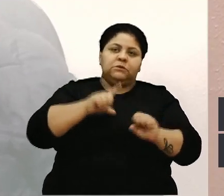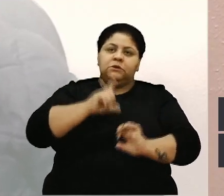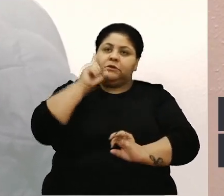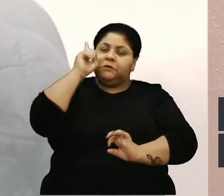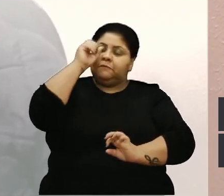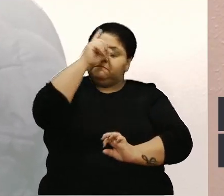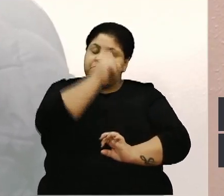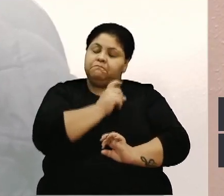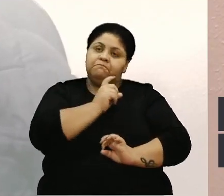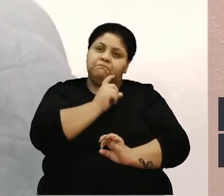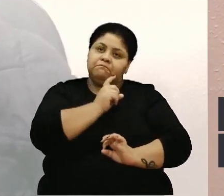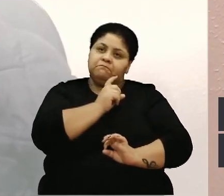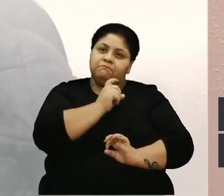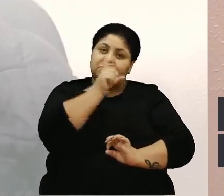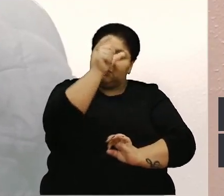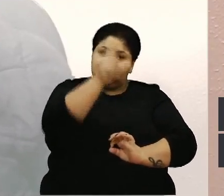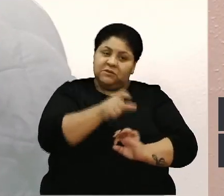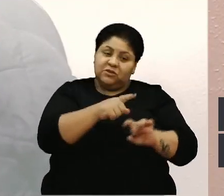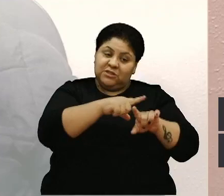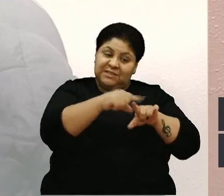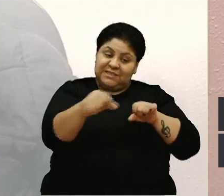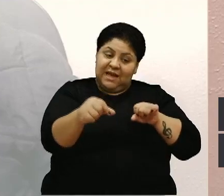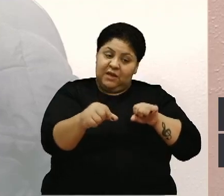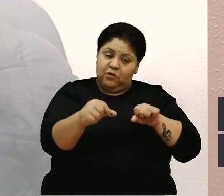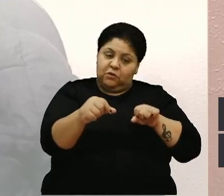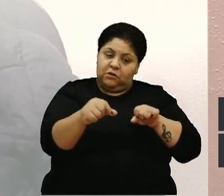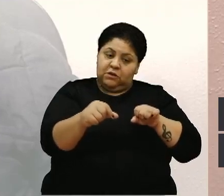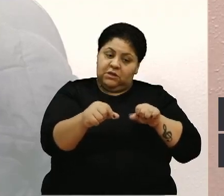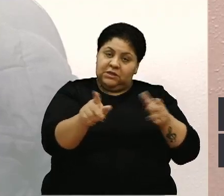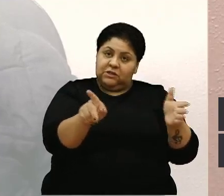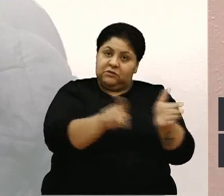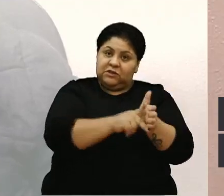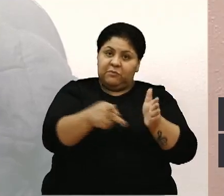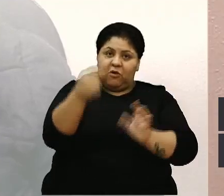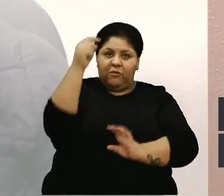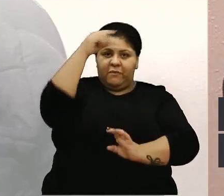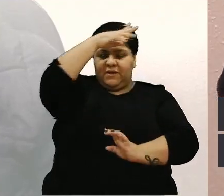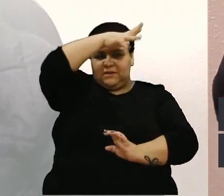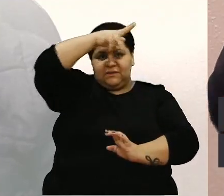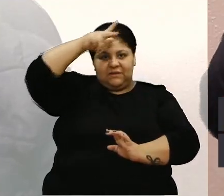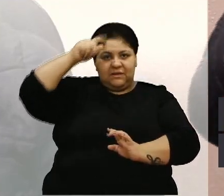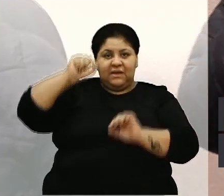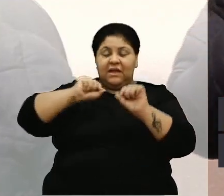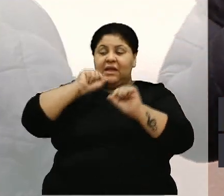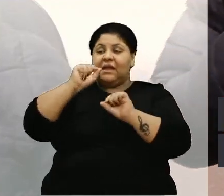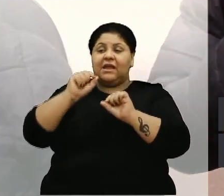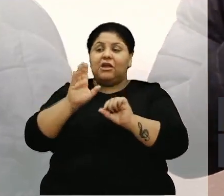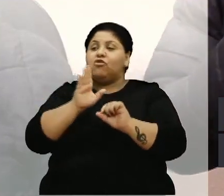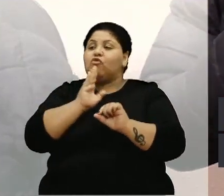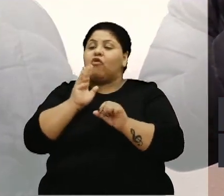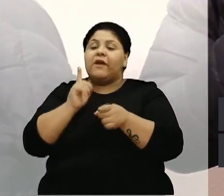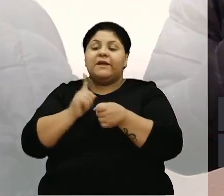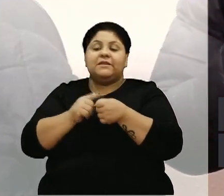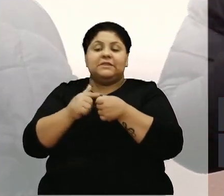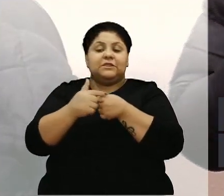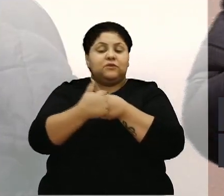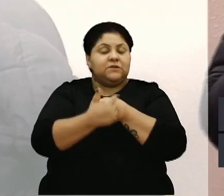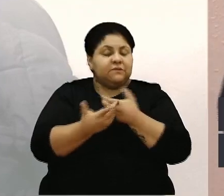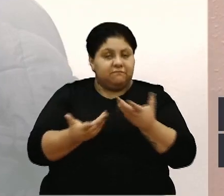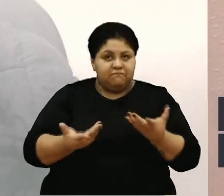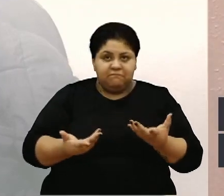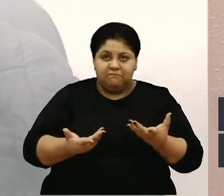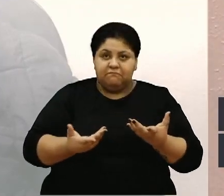dificuldades para que as pessoas saiam dos seus municípios. Então, quem ainda não conhece a sua cidade, quem ainda não tem